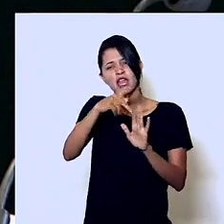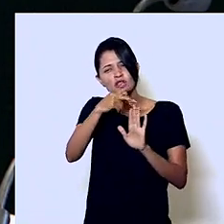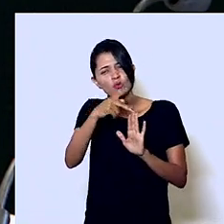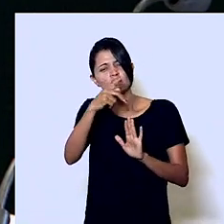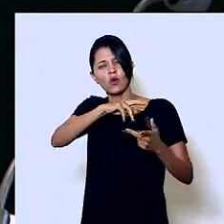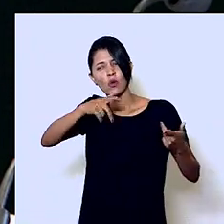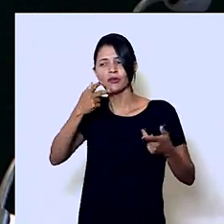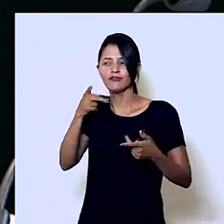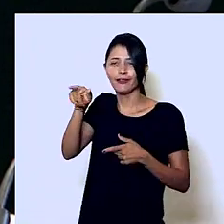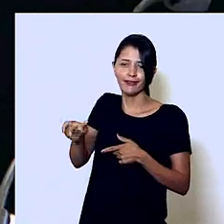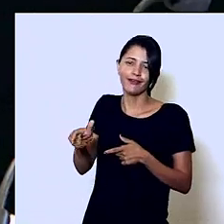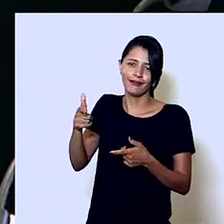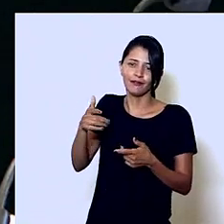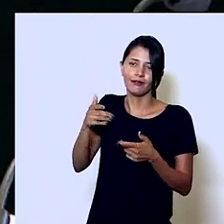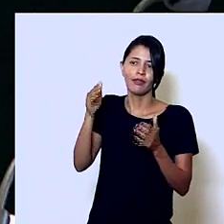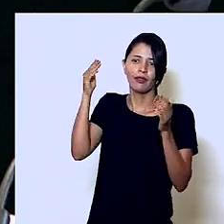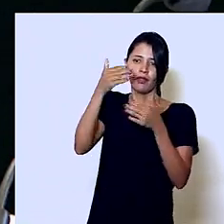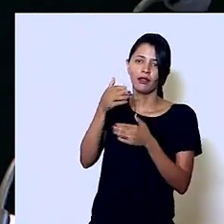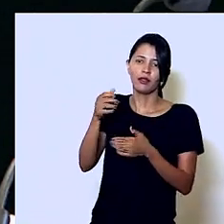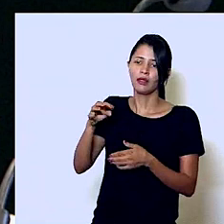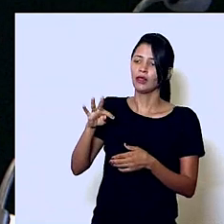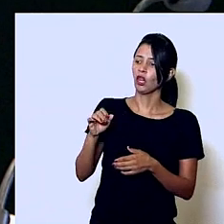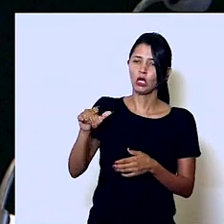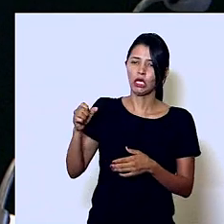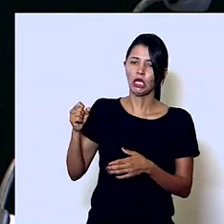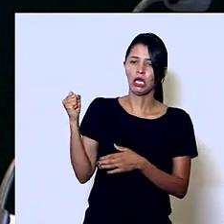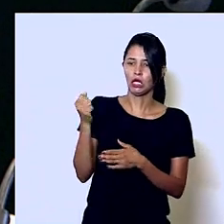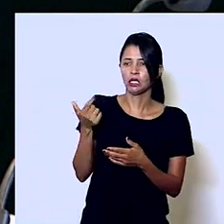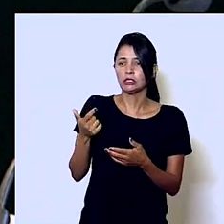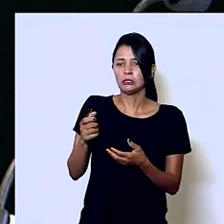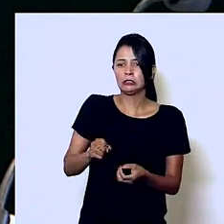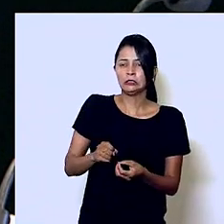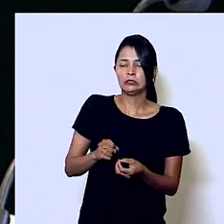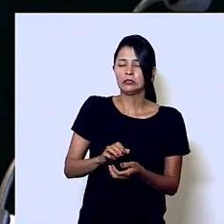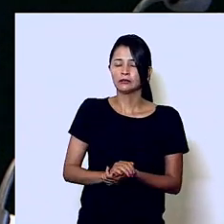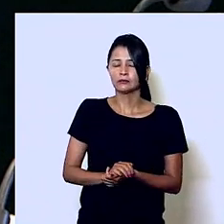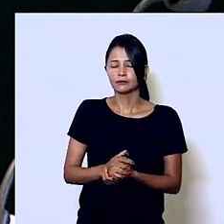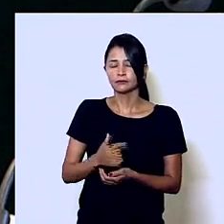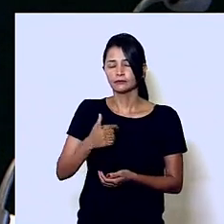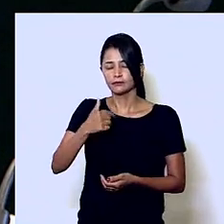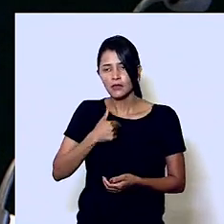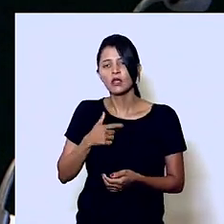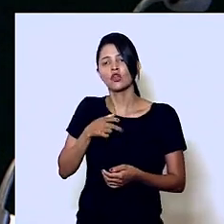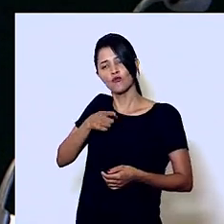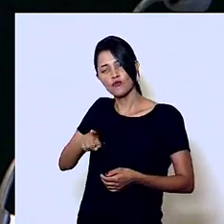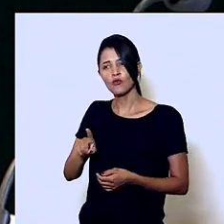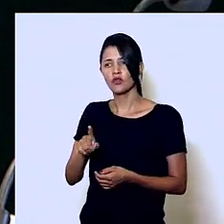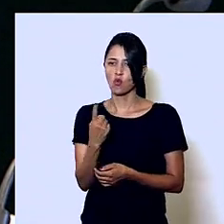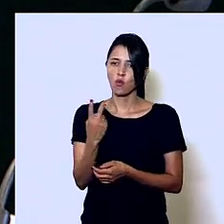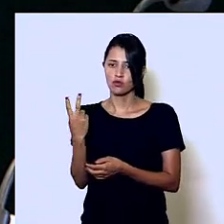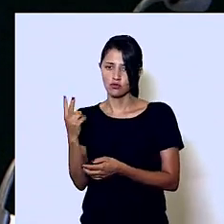etc. Depois de muitas gestões, numa dessas idas, eu fui umas duas ou três vezes ao Iraque, a Bagdá, nessas